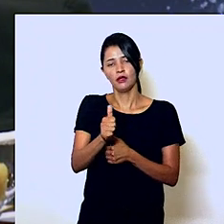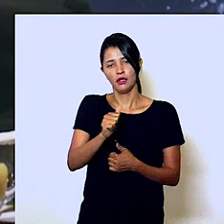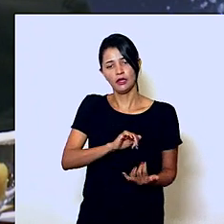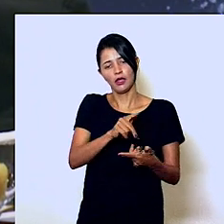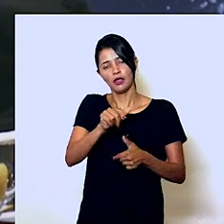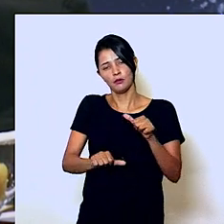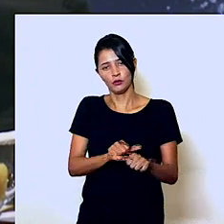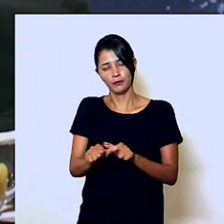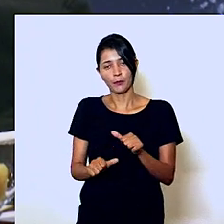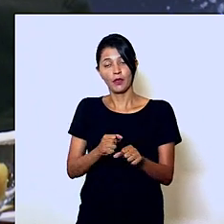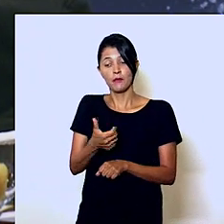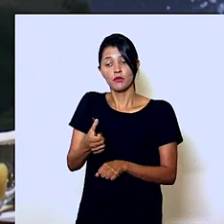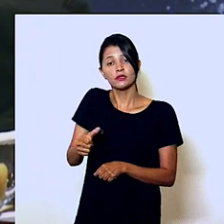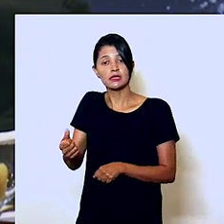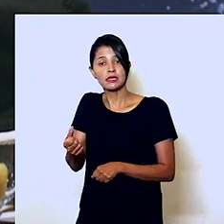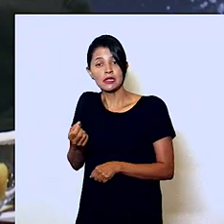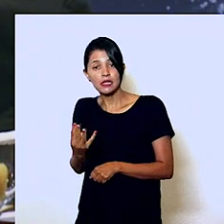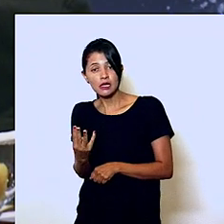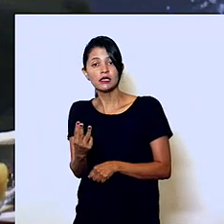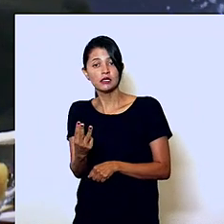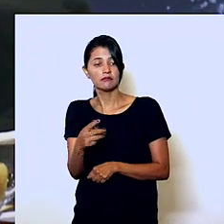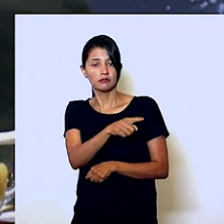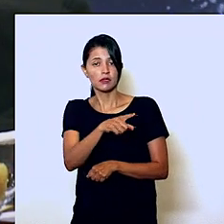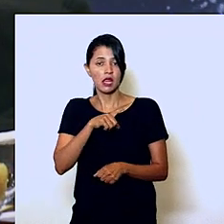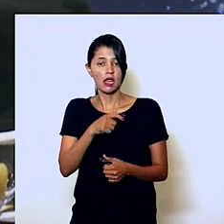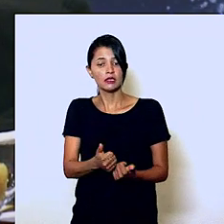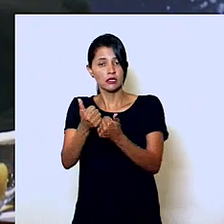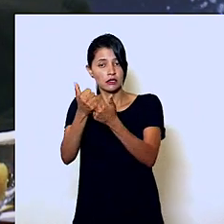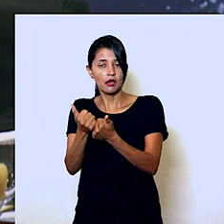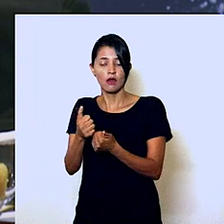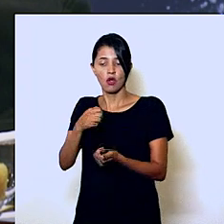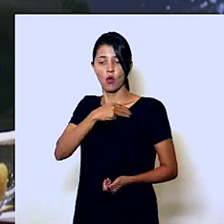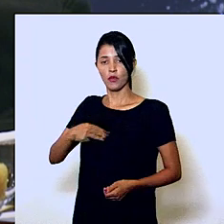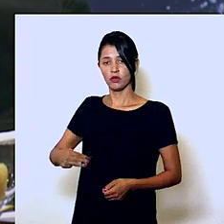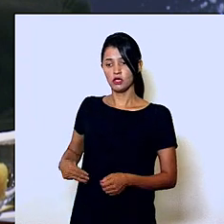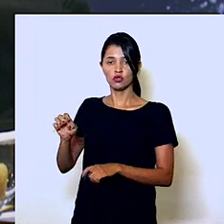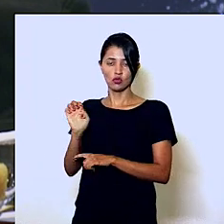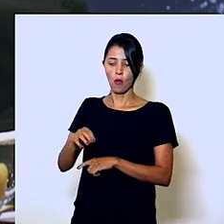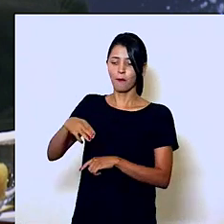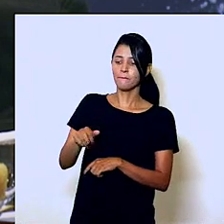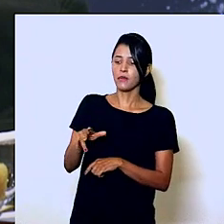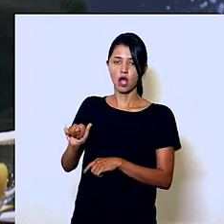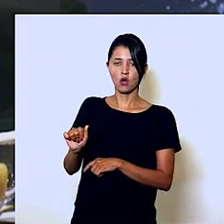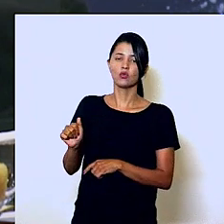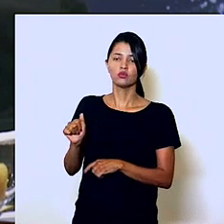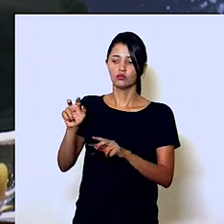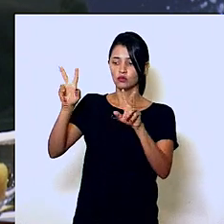1973, Paulo Tarso assessorava o ministro de Estado, Mário Gibson Barbosa, em assuntos de promoção comercial.